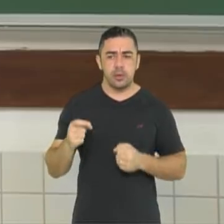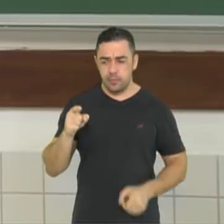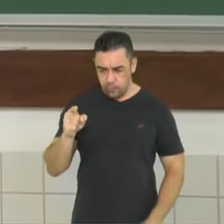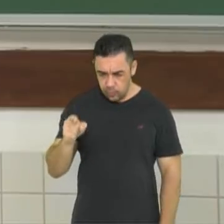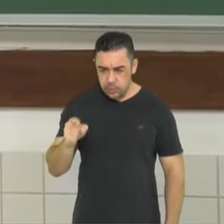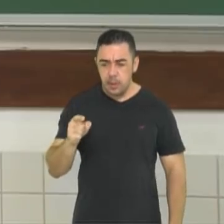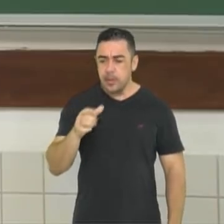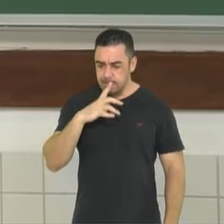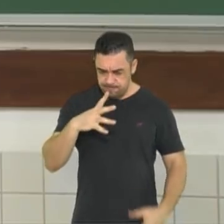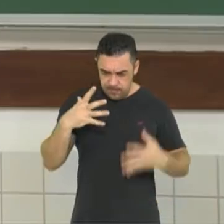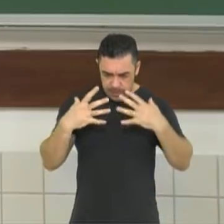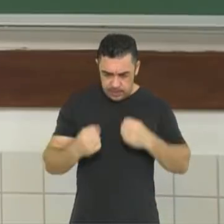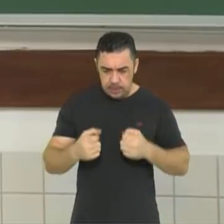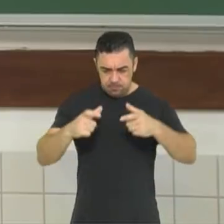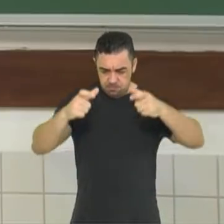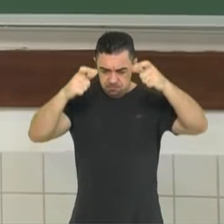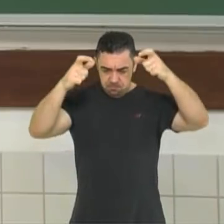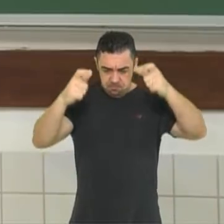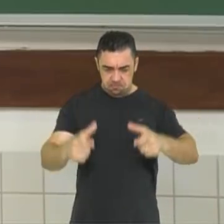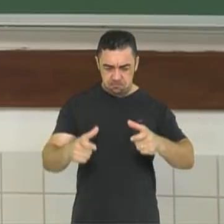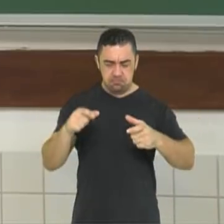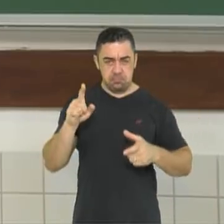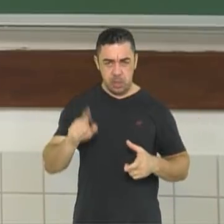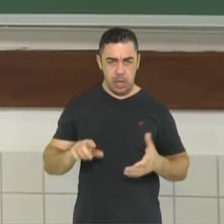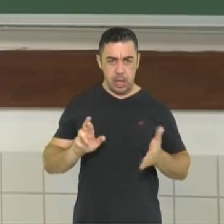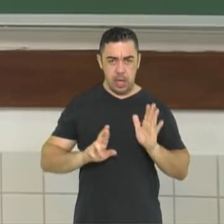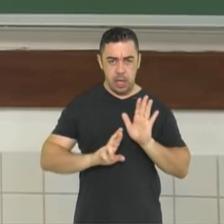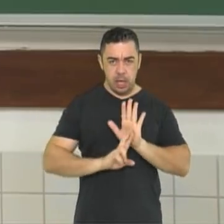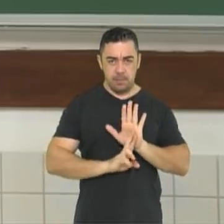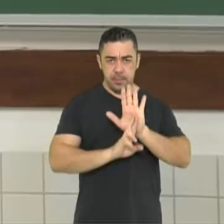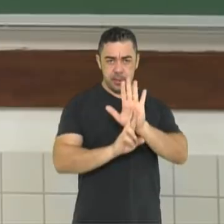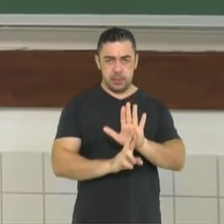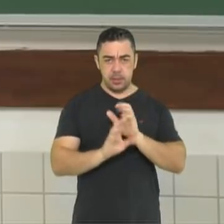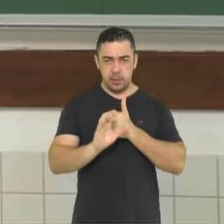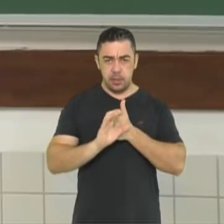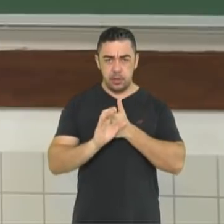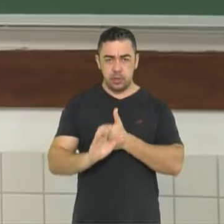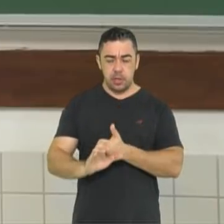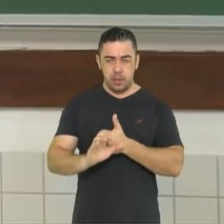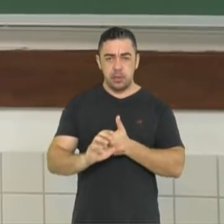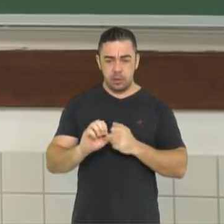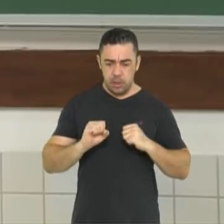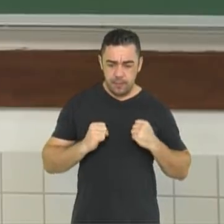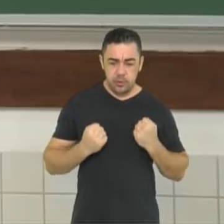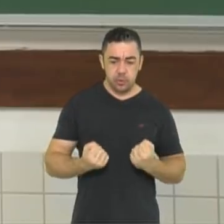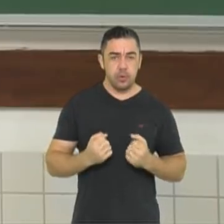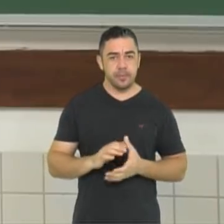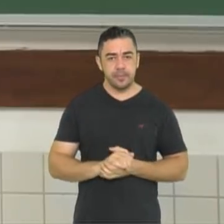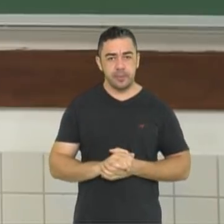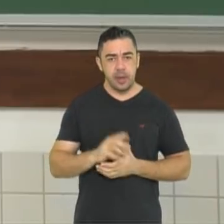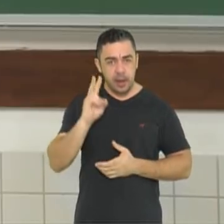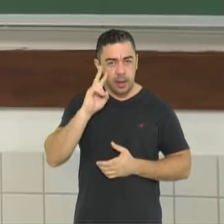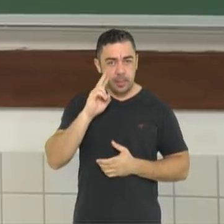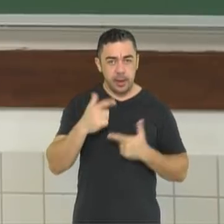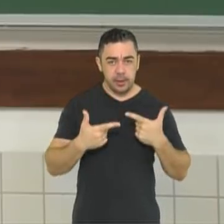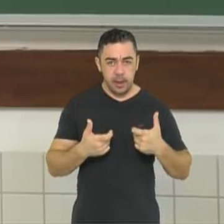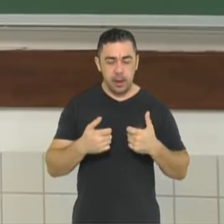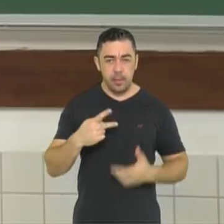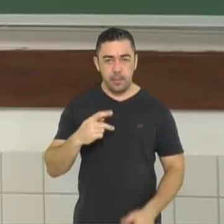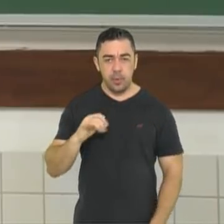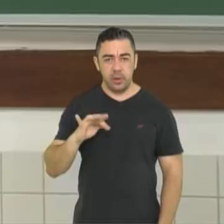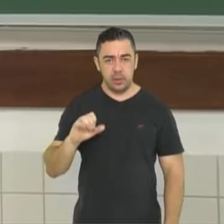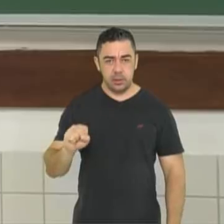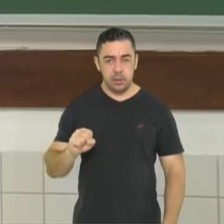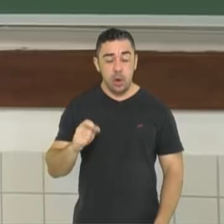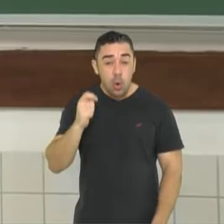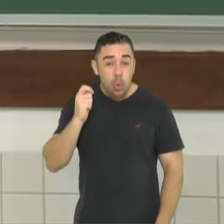é legítimo representante da cristandade, defensor da cristandade. Comentei sobre a Batalha de Poitiers, que segurou os árabes